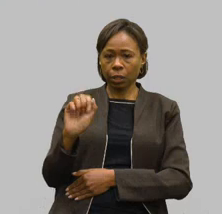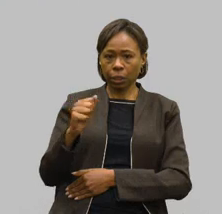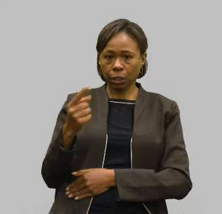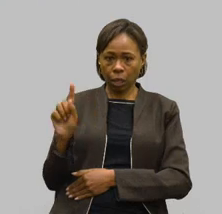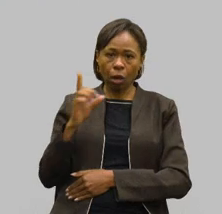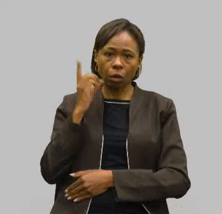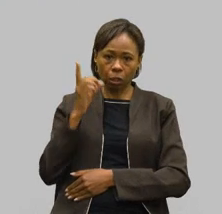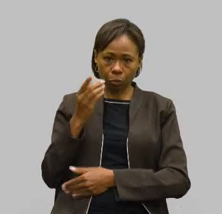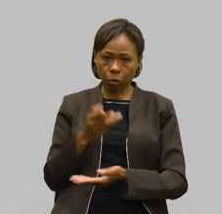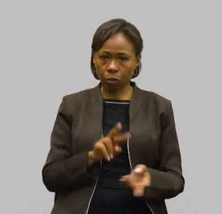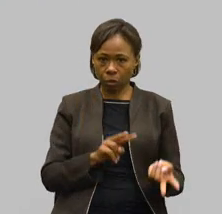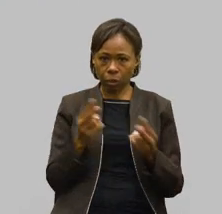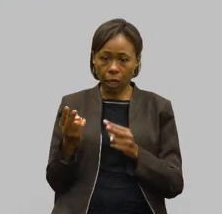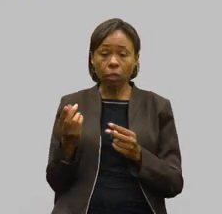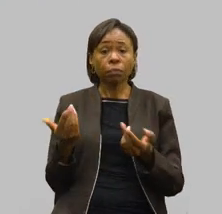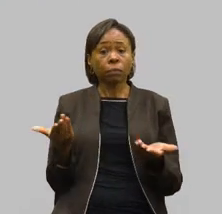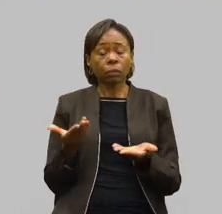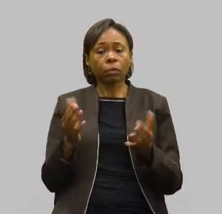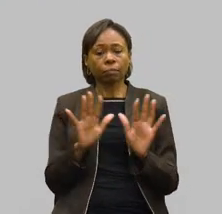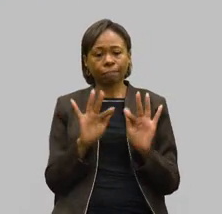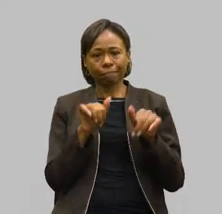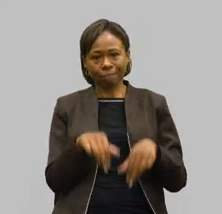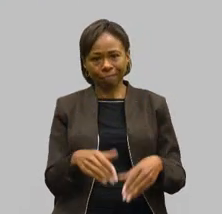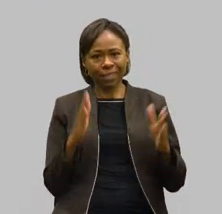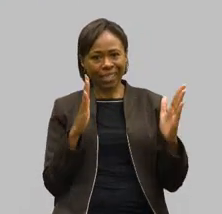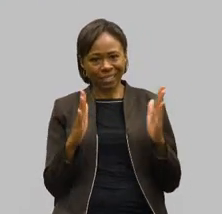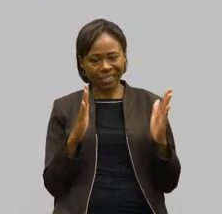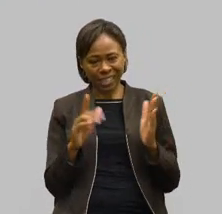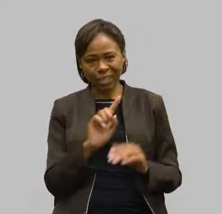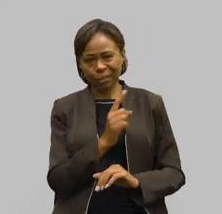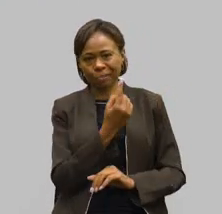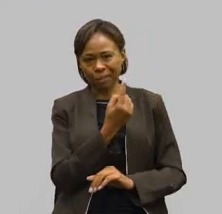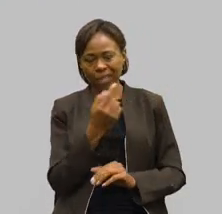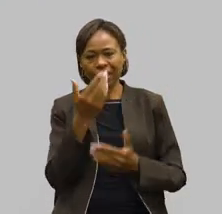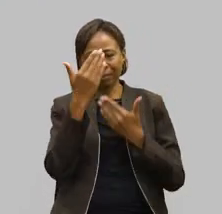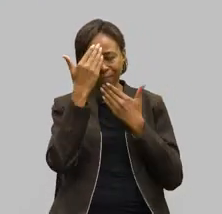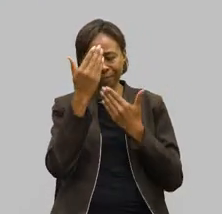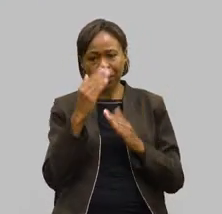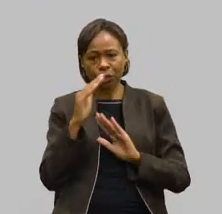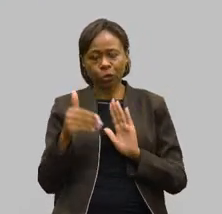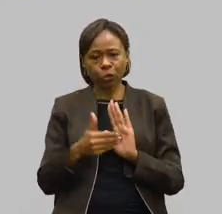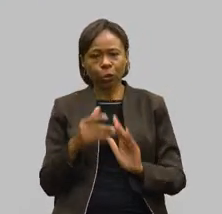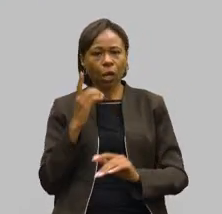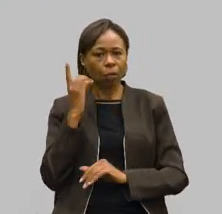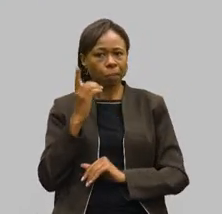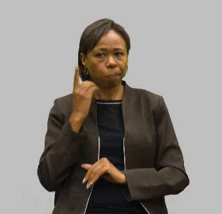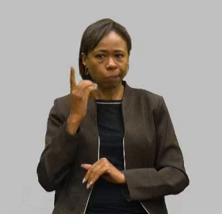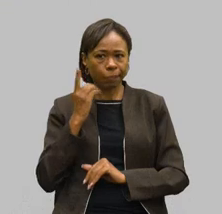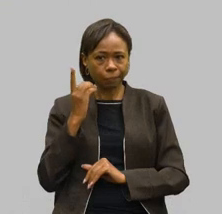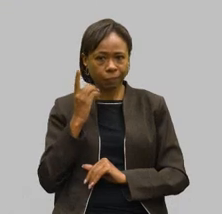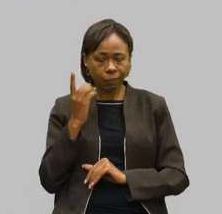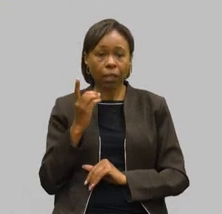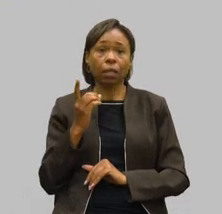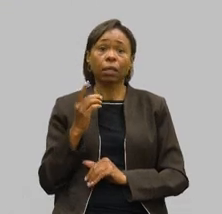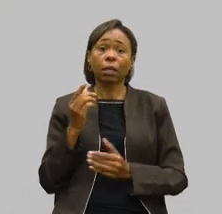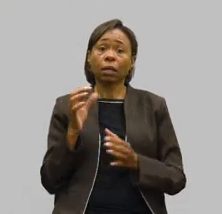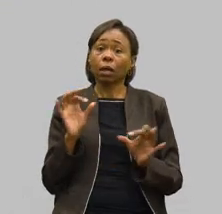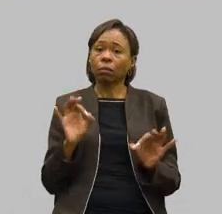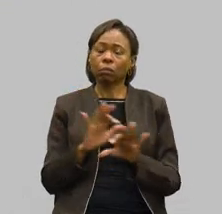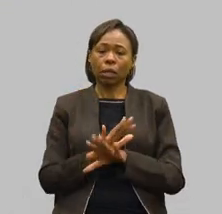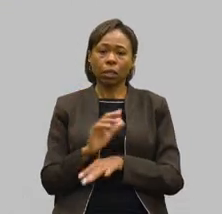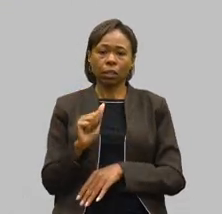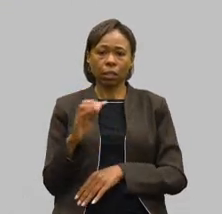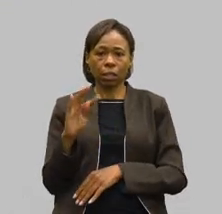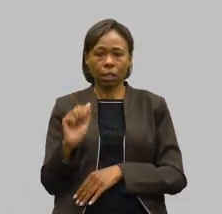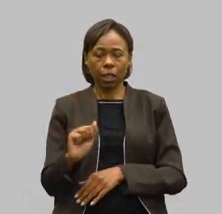essa essa comissão a presidência agradece a presença das parlamentares dos parlamentares eh determina a lavatura da ata e